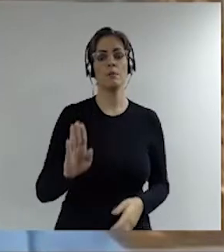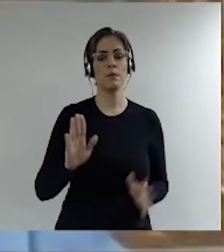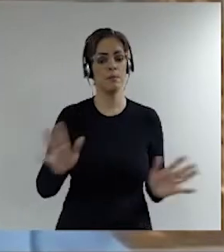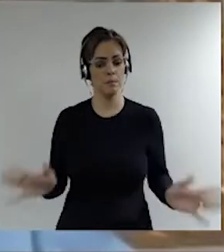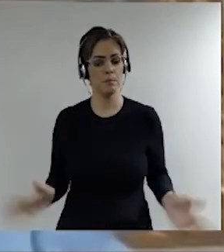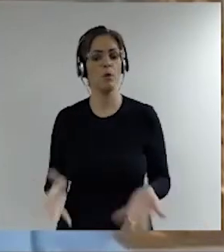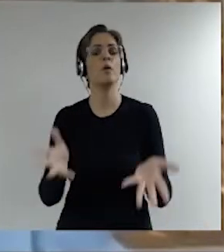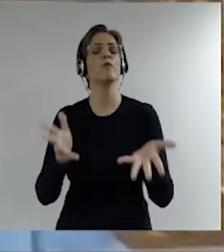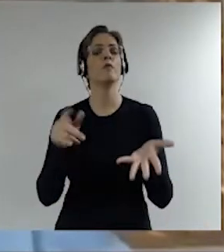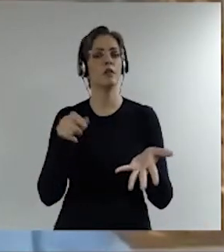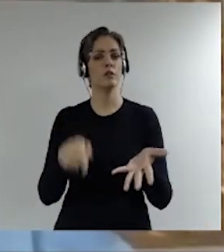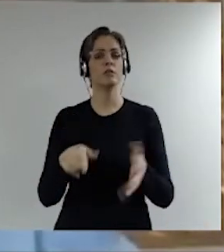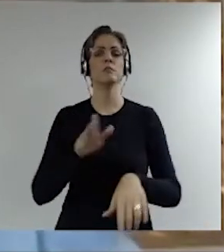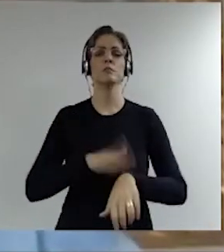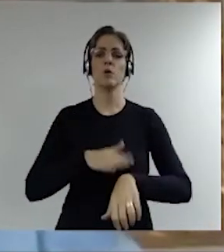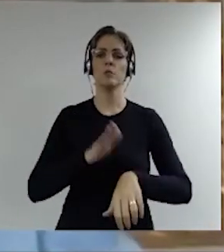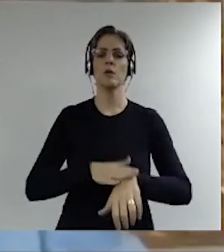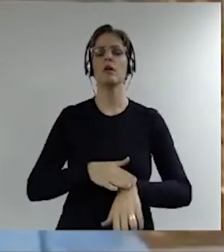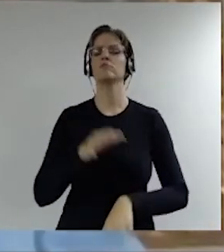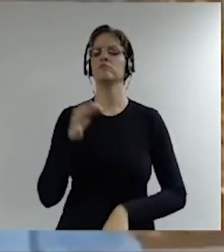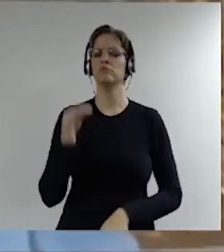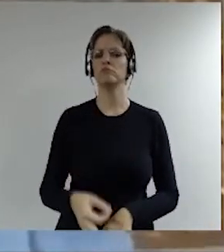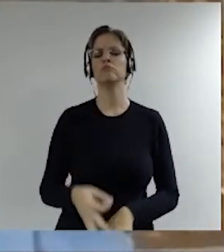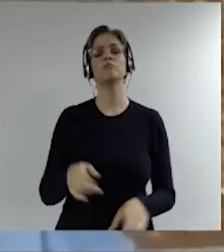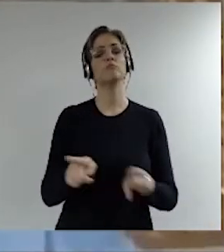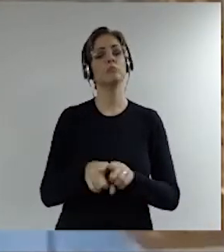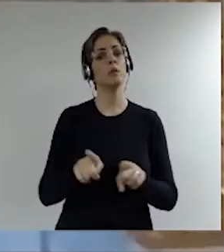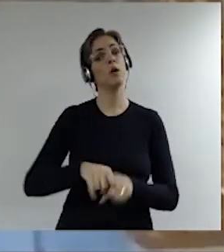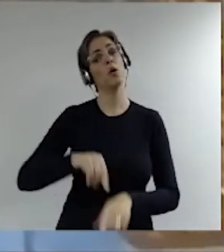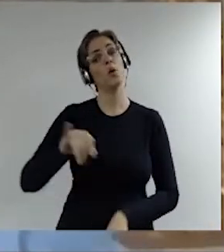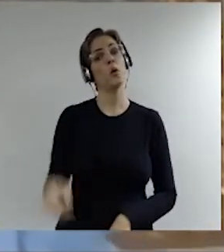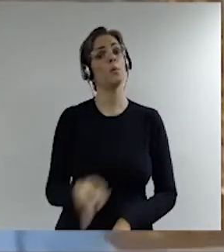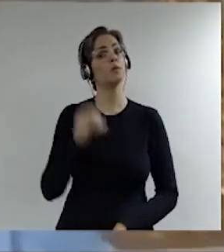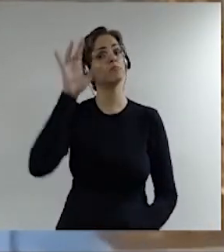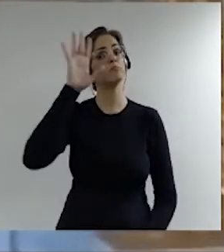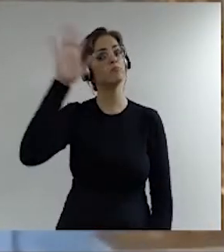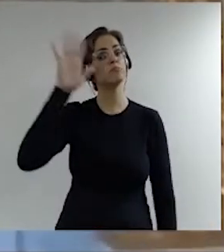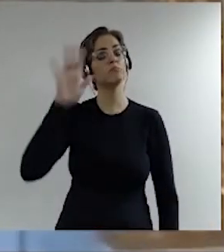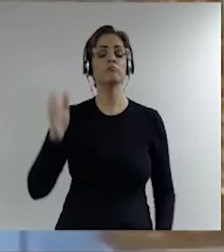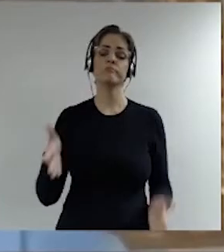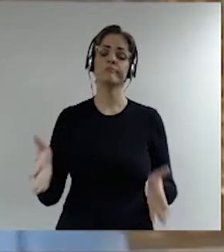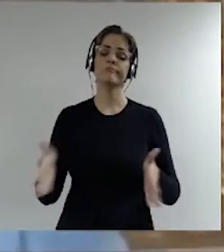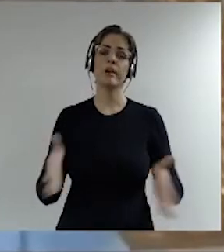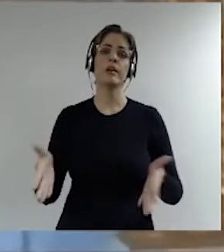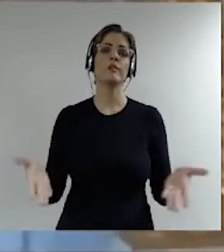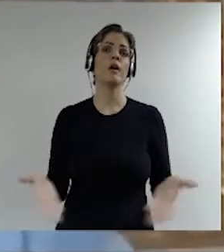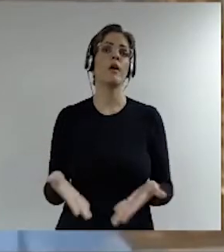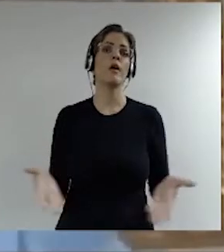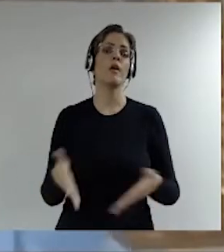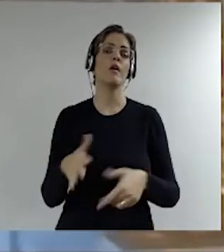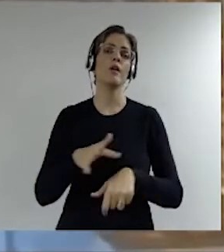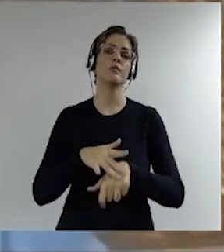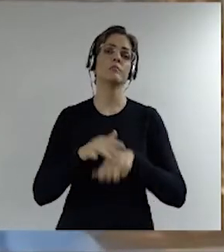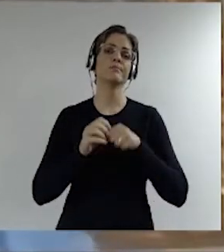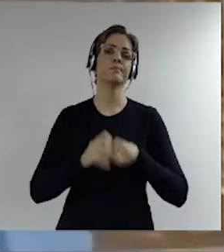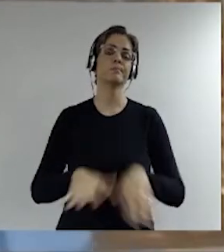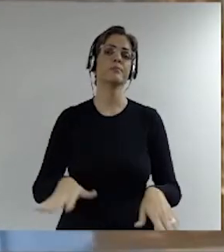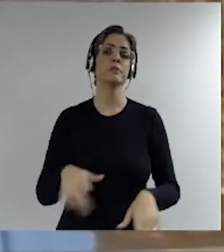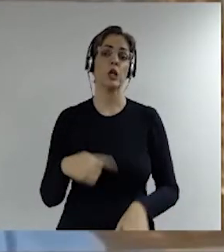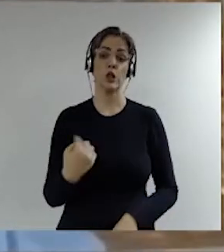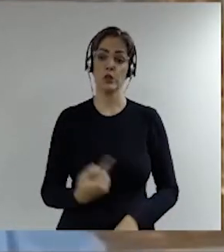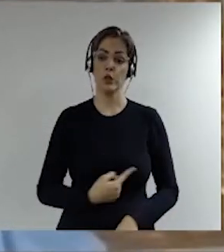momento, mas em oportunizar essa reflexão durante a pandemia, para que nós possamos, enquanto operador de um